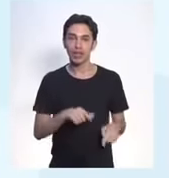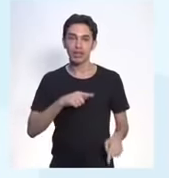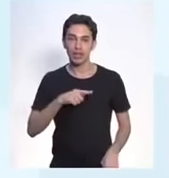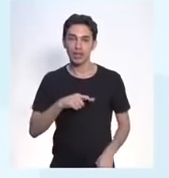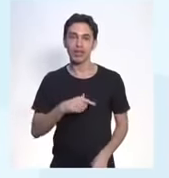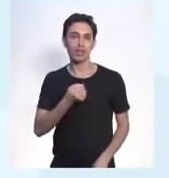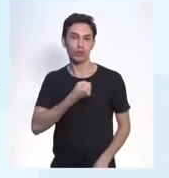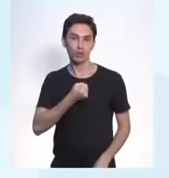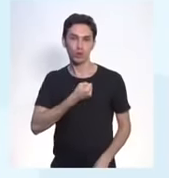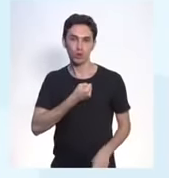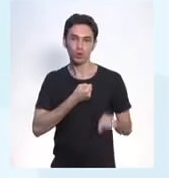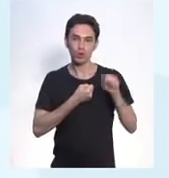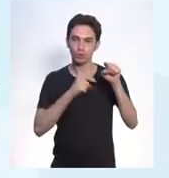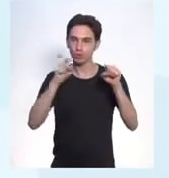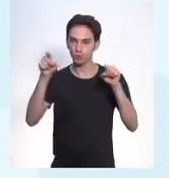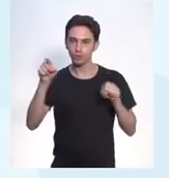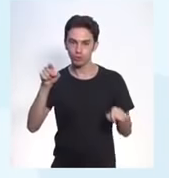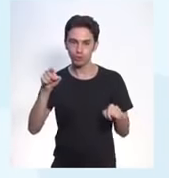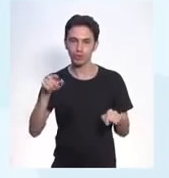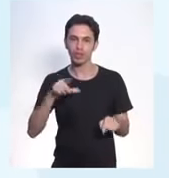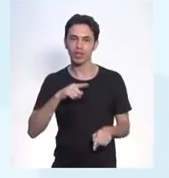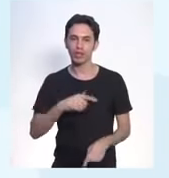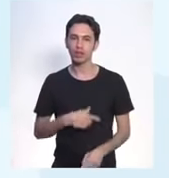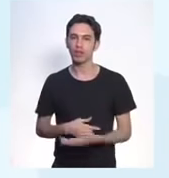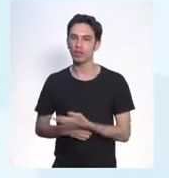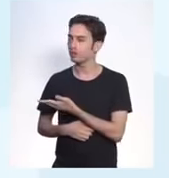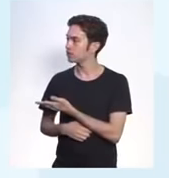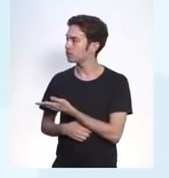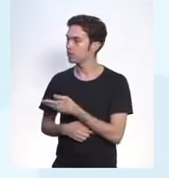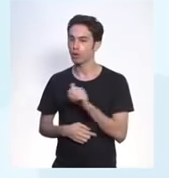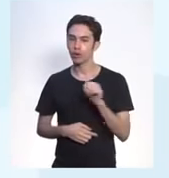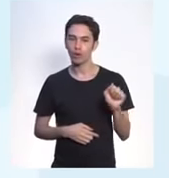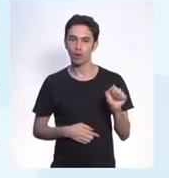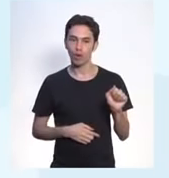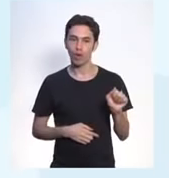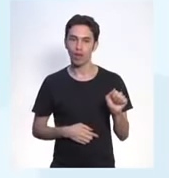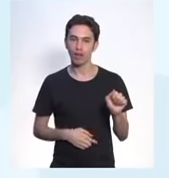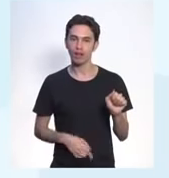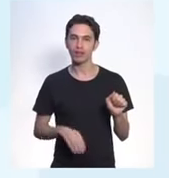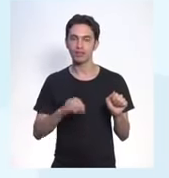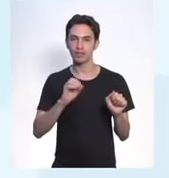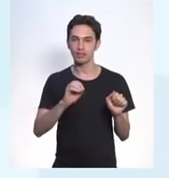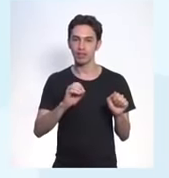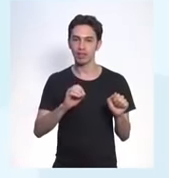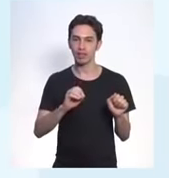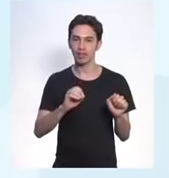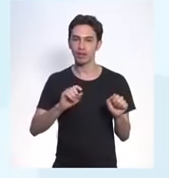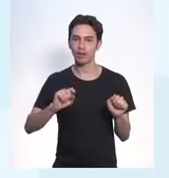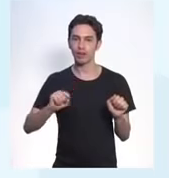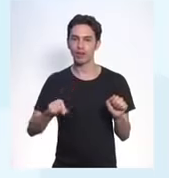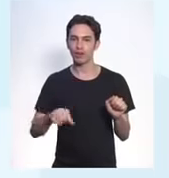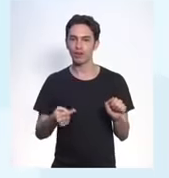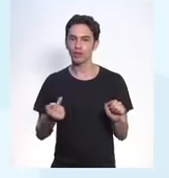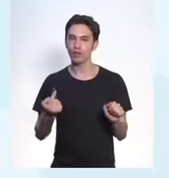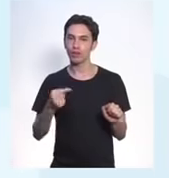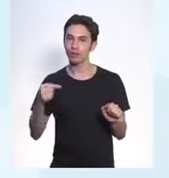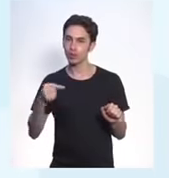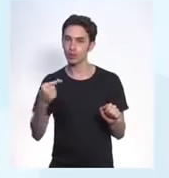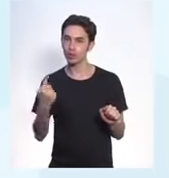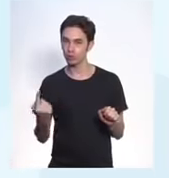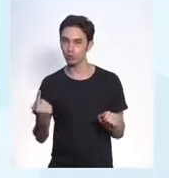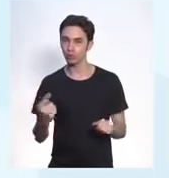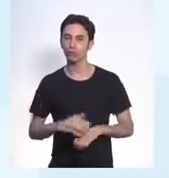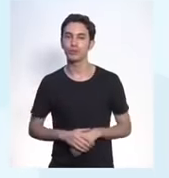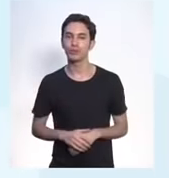nós explicamos igualzinho na aula passada ó 0 e 1 negativo aqui do Y é o ponto em cima da